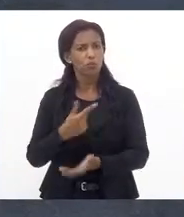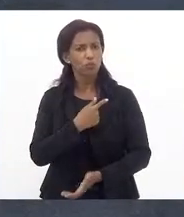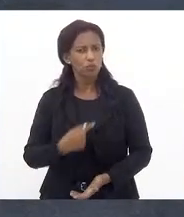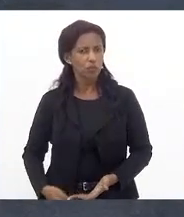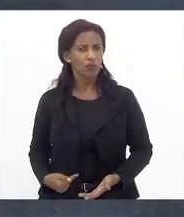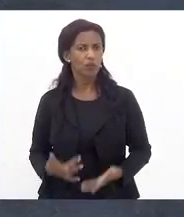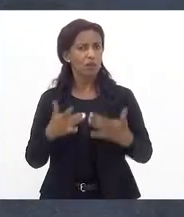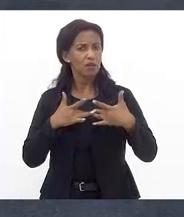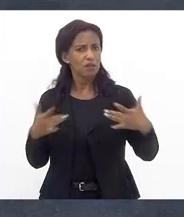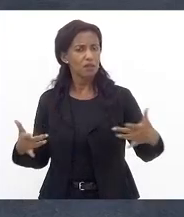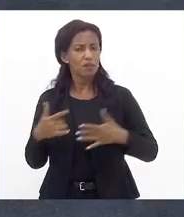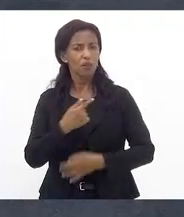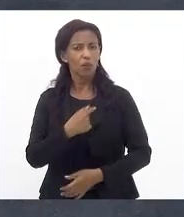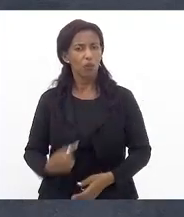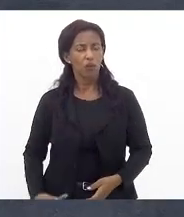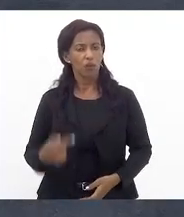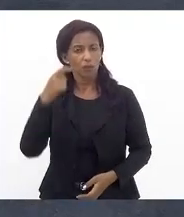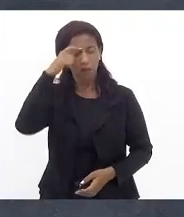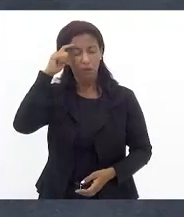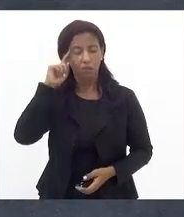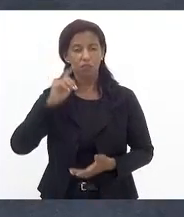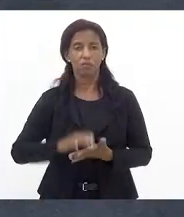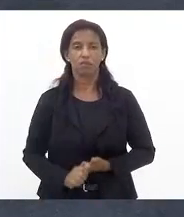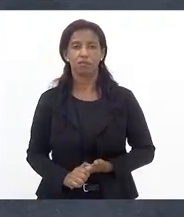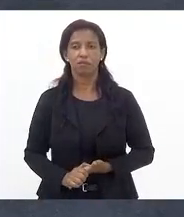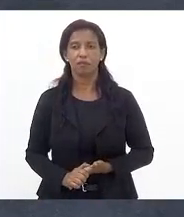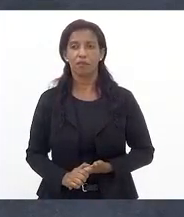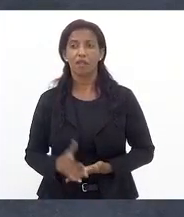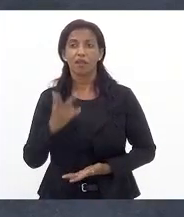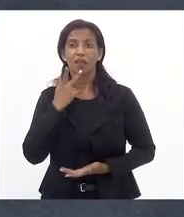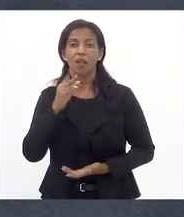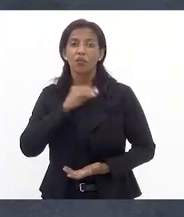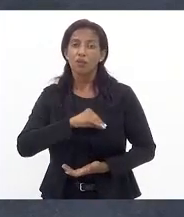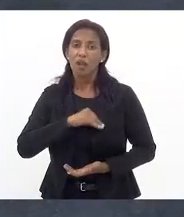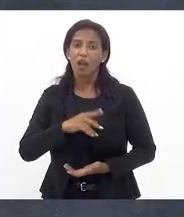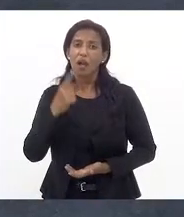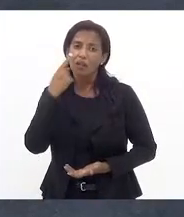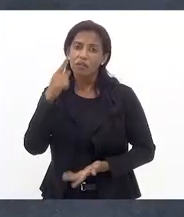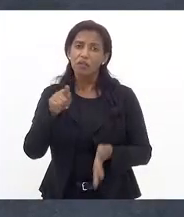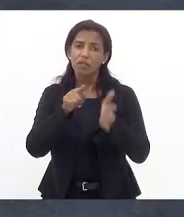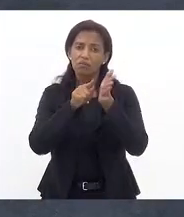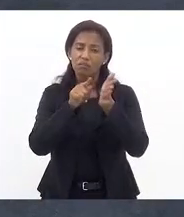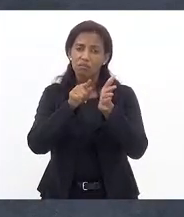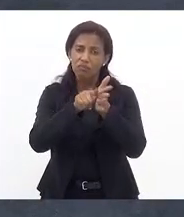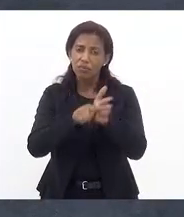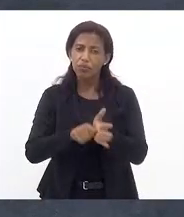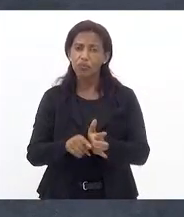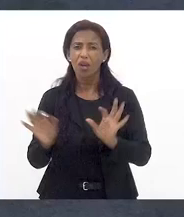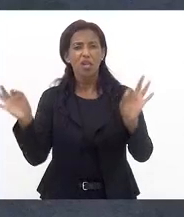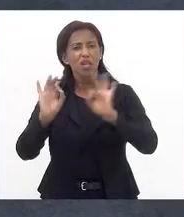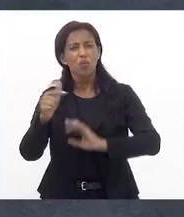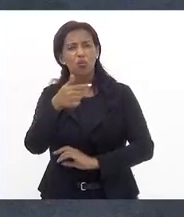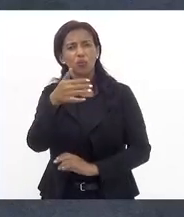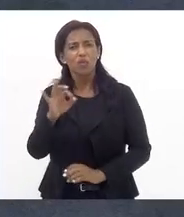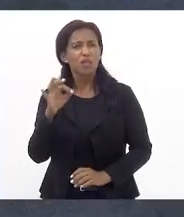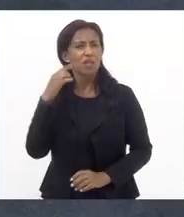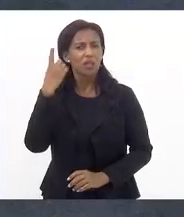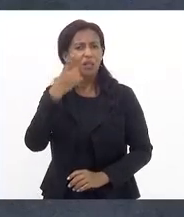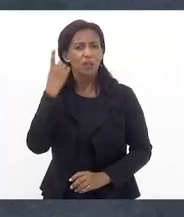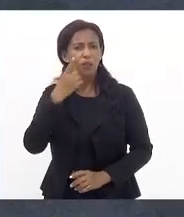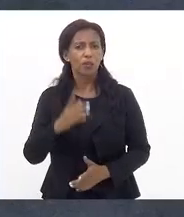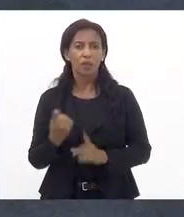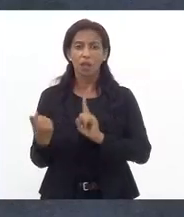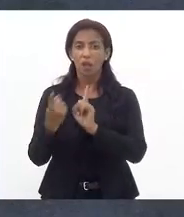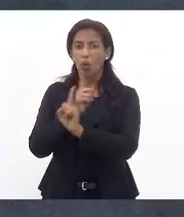e a sensibilidade do governador Cláudio Castro, que a questão salarial será revista. Nenhum dos 70 deputados dessa casa